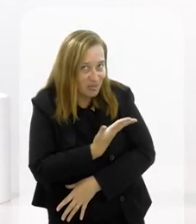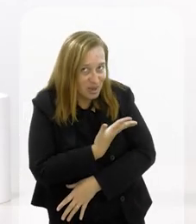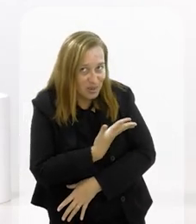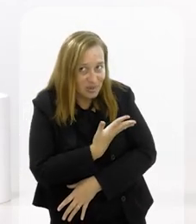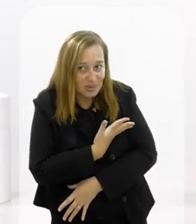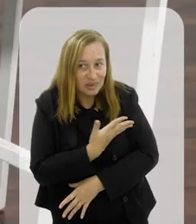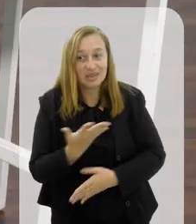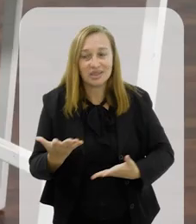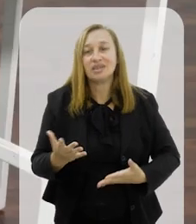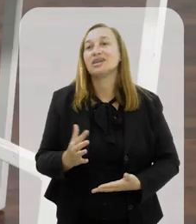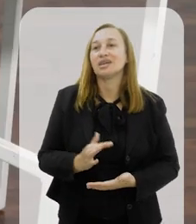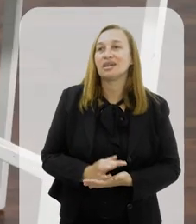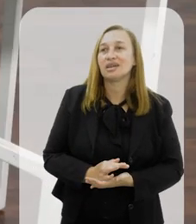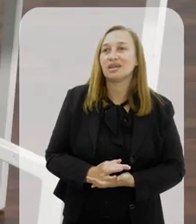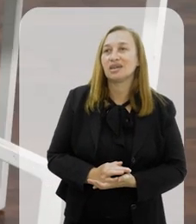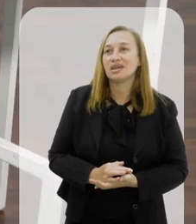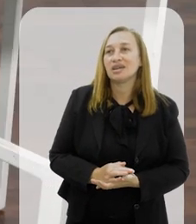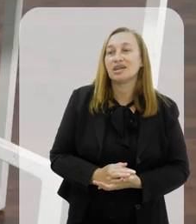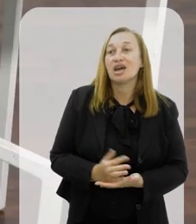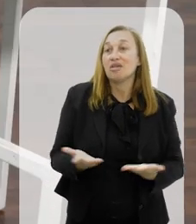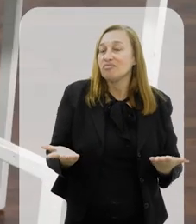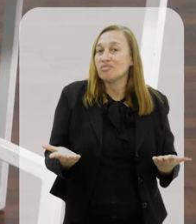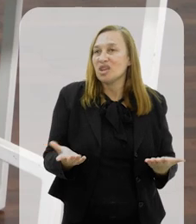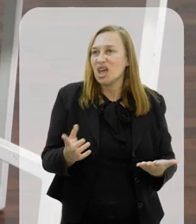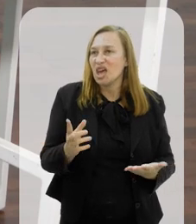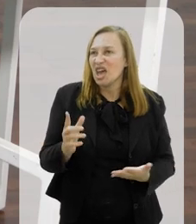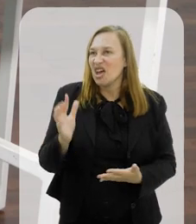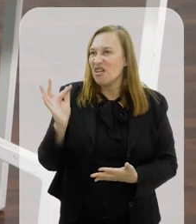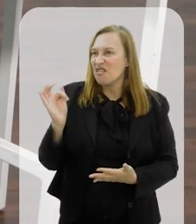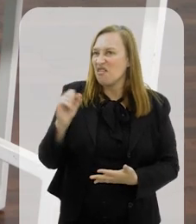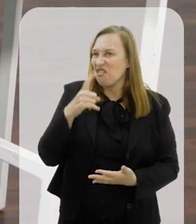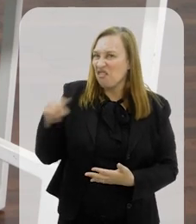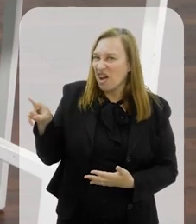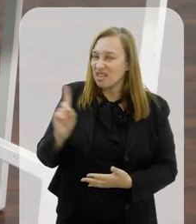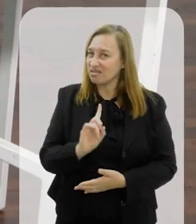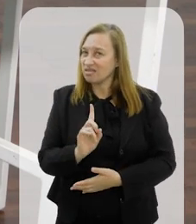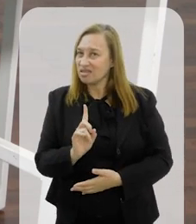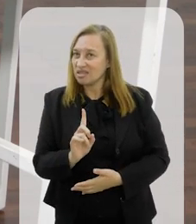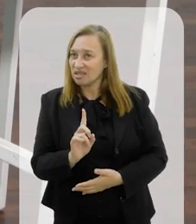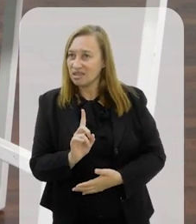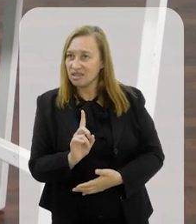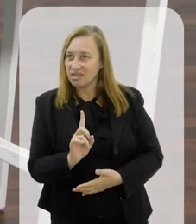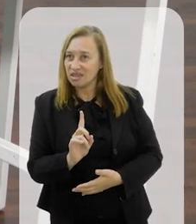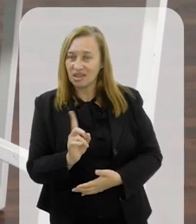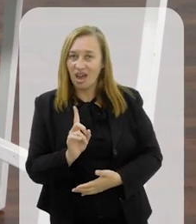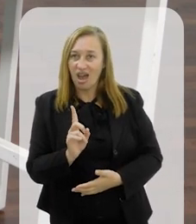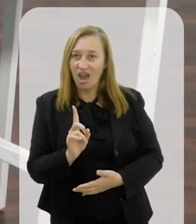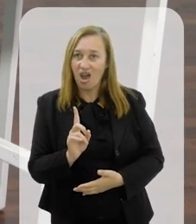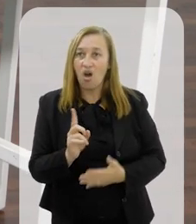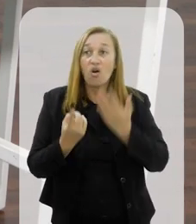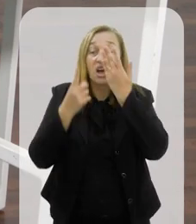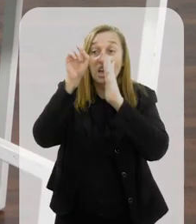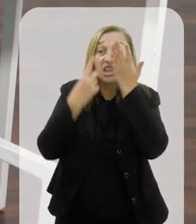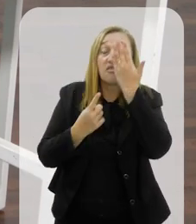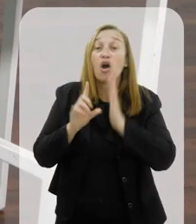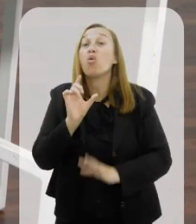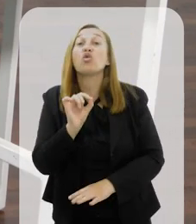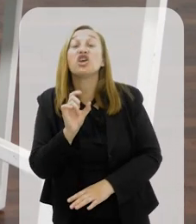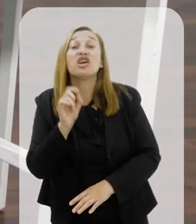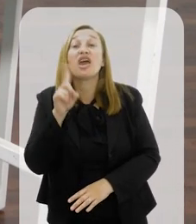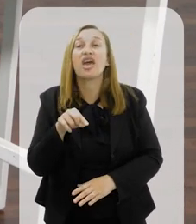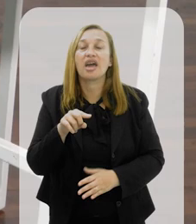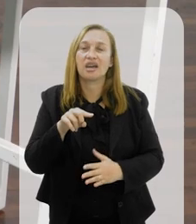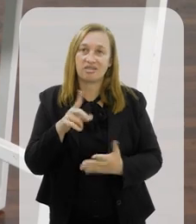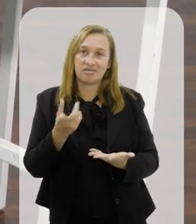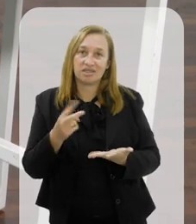e e eles bem que eu conheço eu conheço uns artistas carnavalis que não são fãs fal é isso não é carnaval não é carnaval se aquilo não é carnaval O que